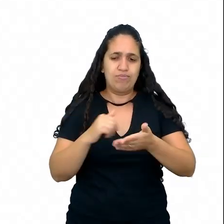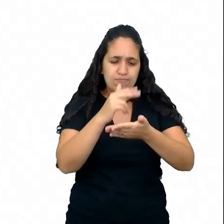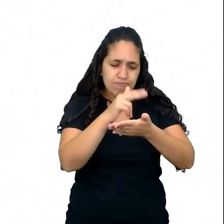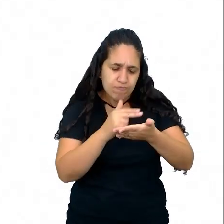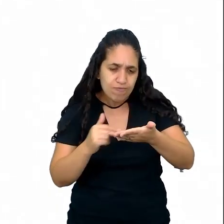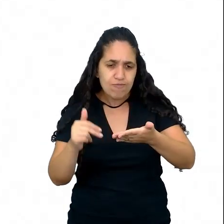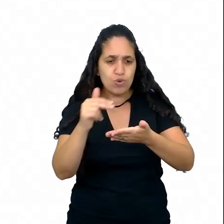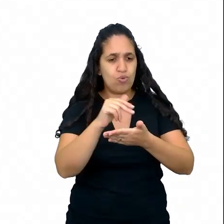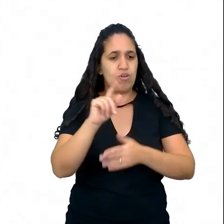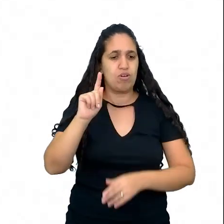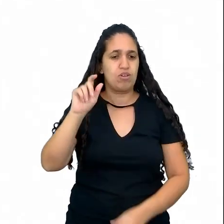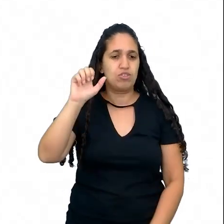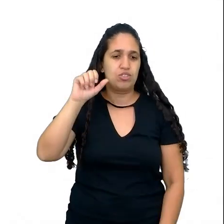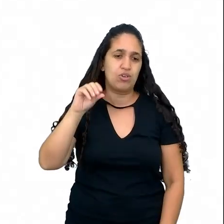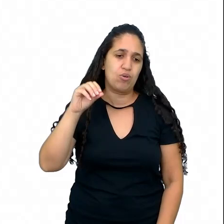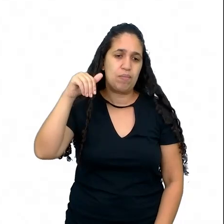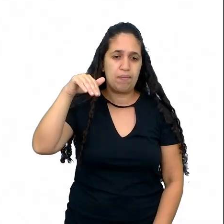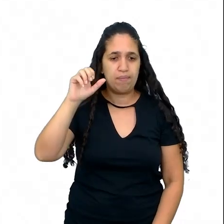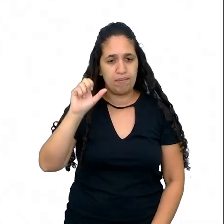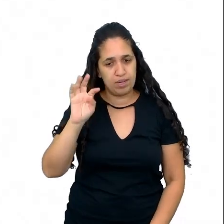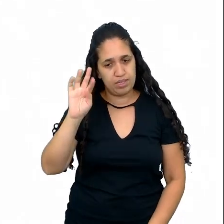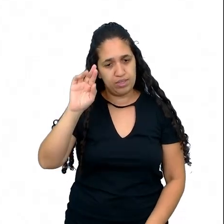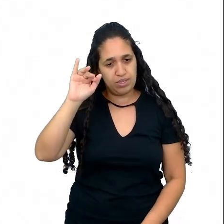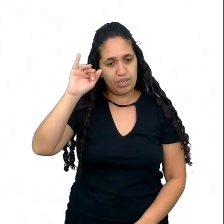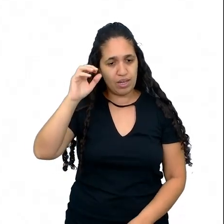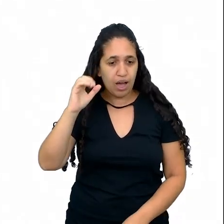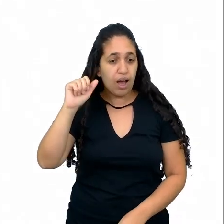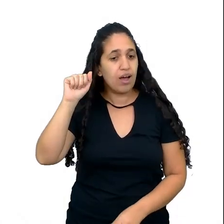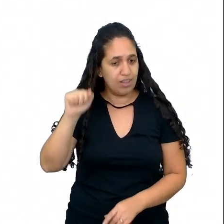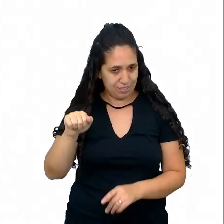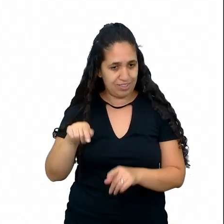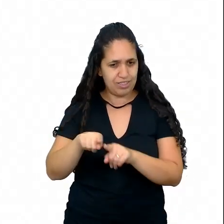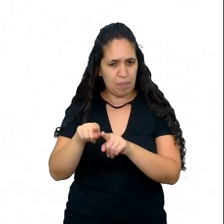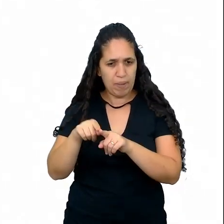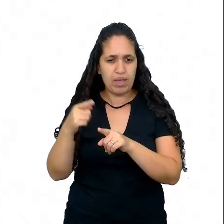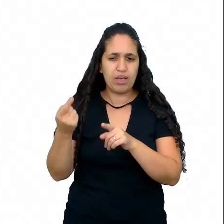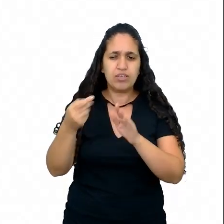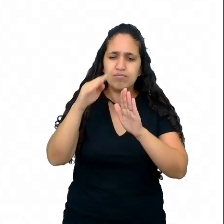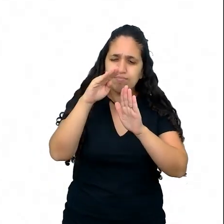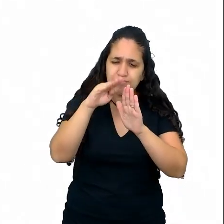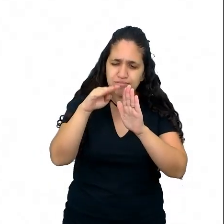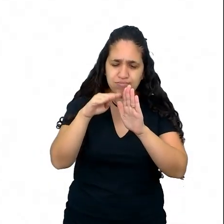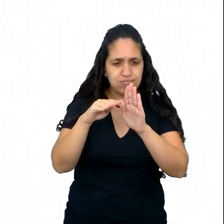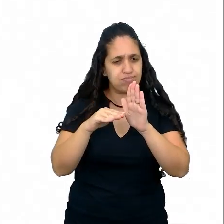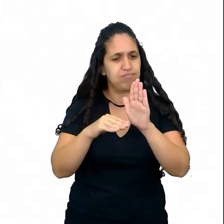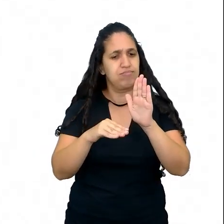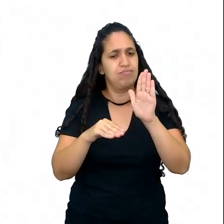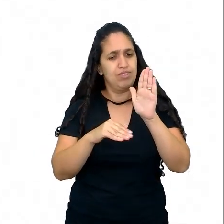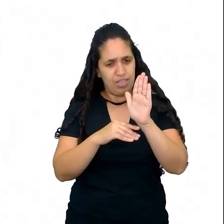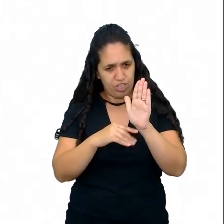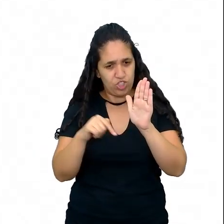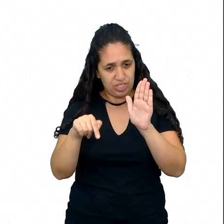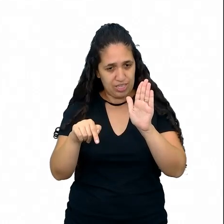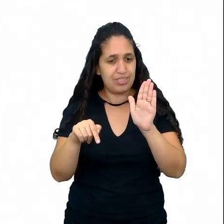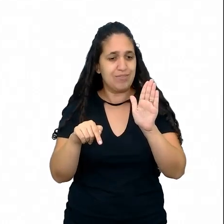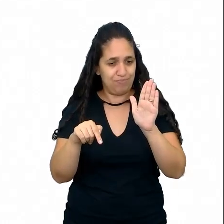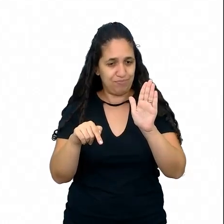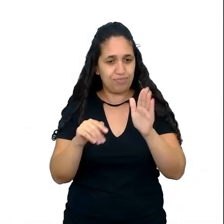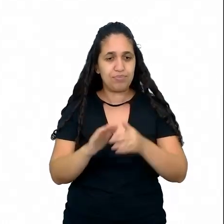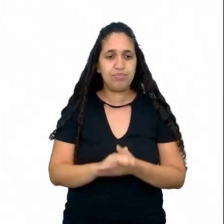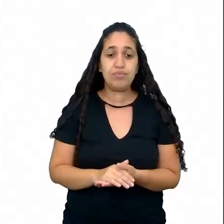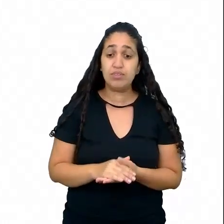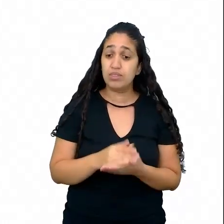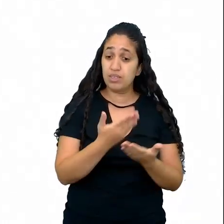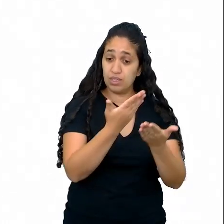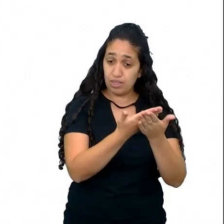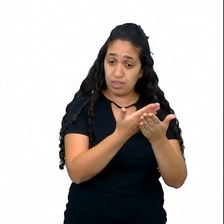geométricas. E pegar esse Tangram e principalmente explorar as propriedades que aparecem aí nesses polígonos que nós temos. Bom,